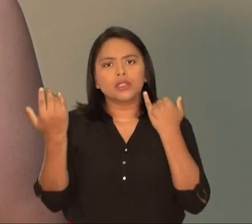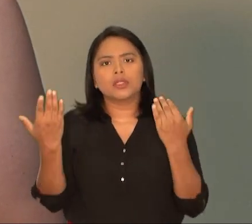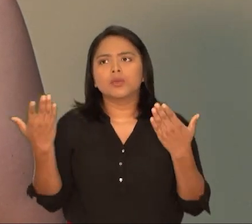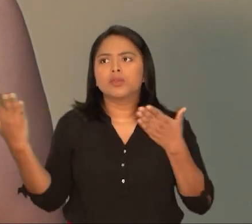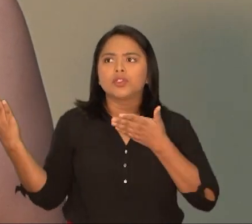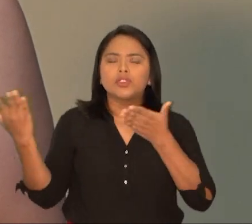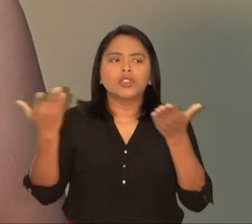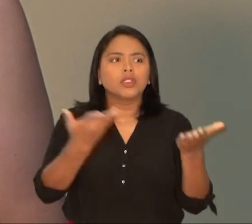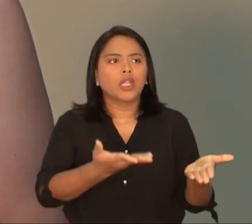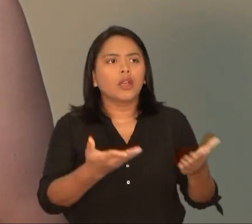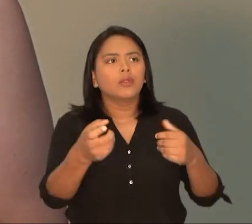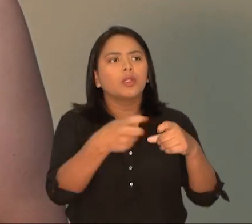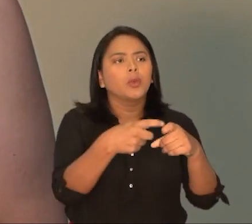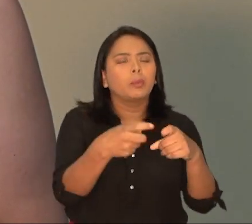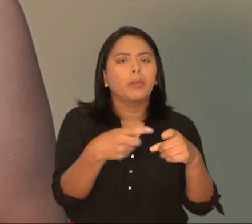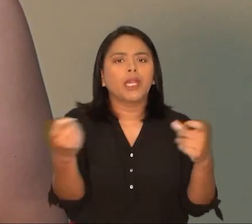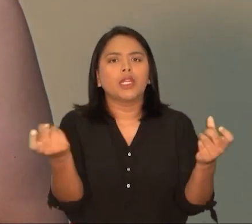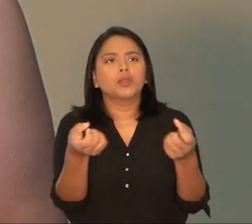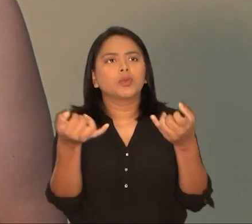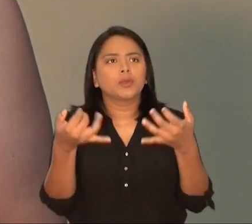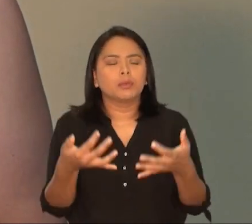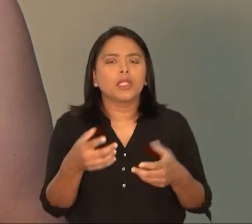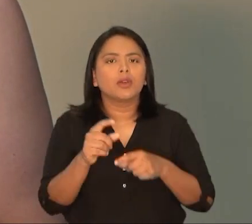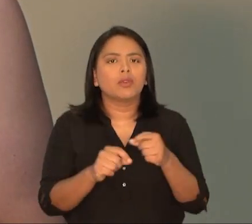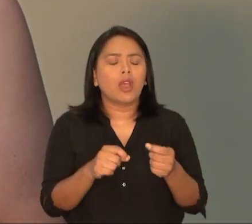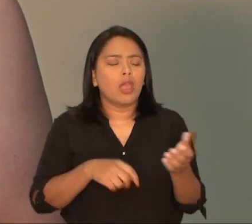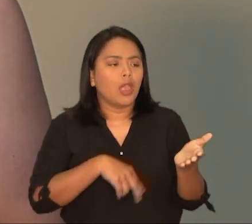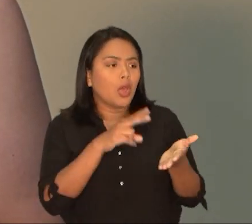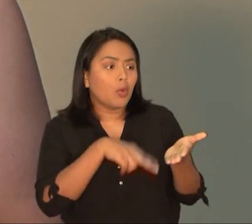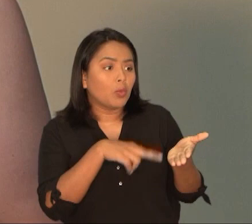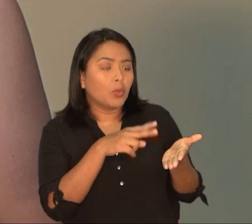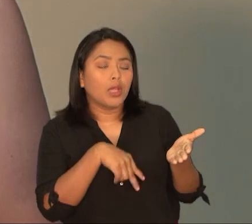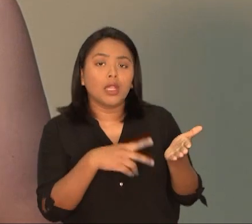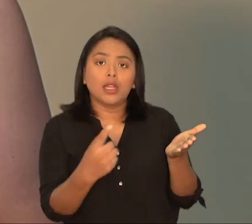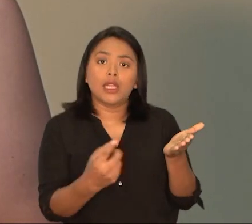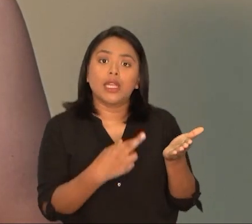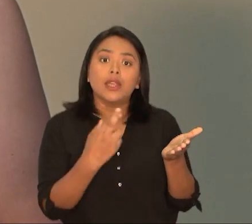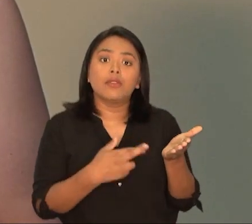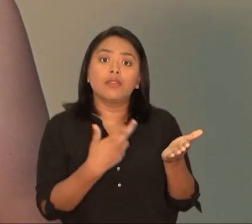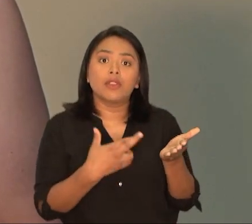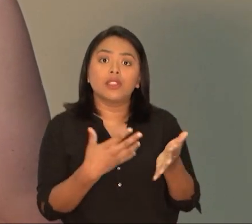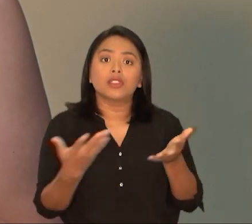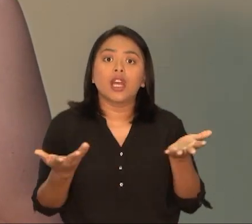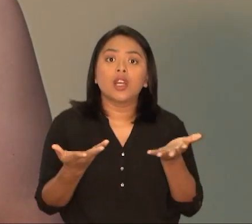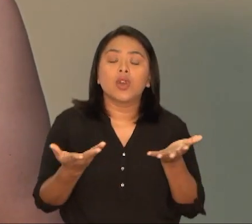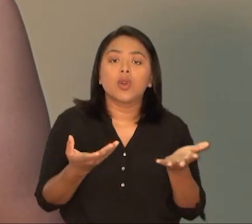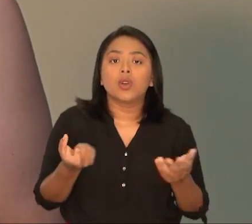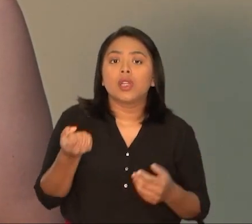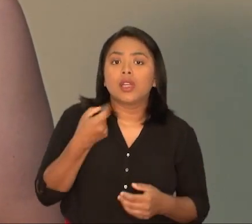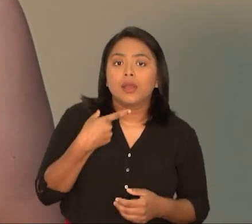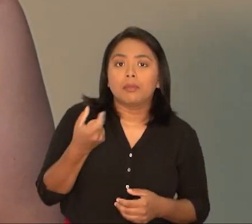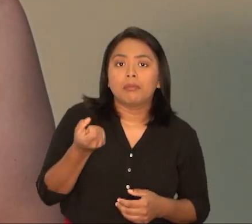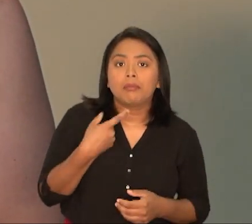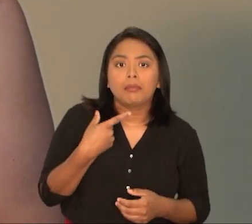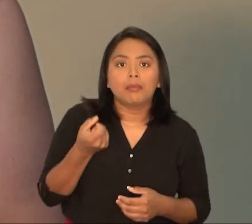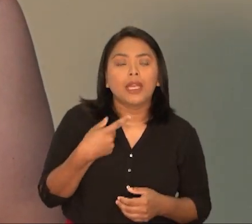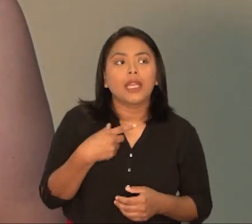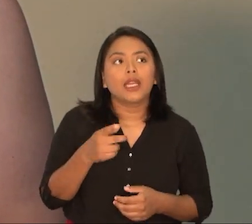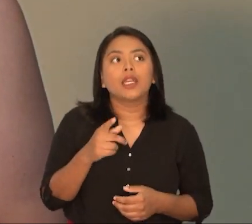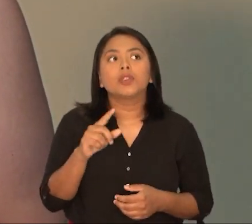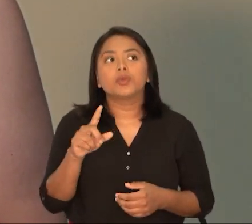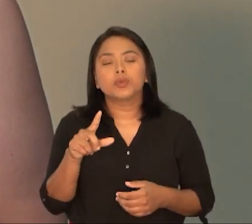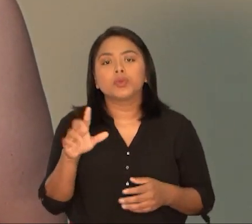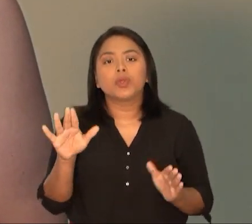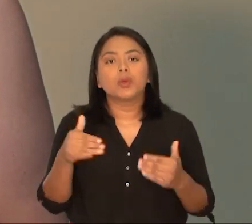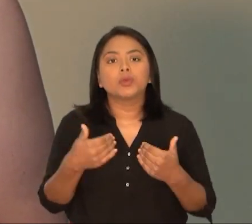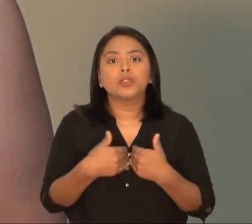já falava: olha, eu li numa revista científica que agora estão usando determinado medicamento para as